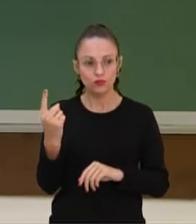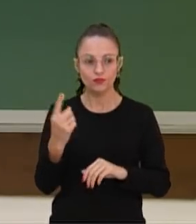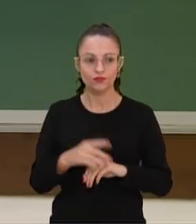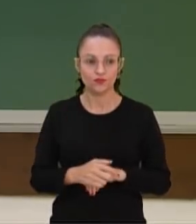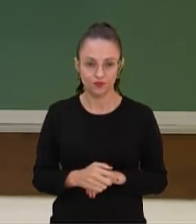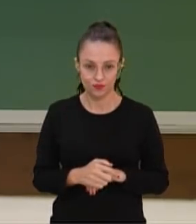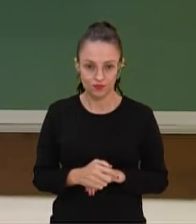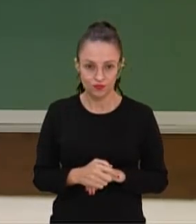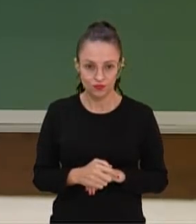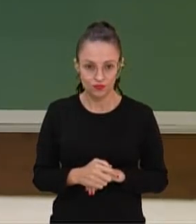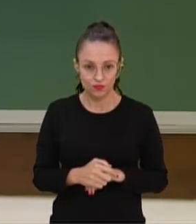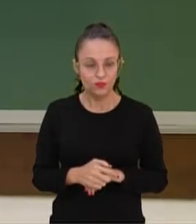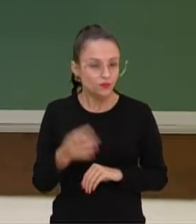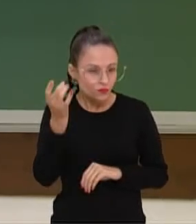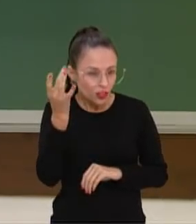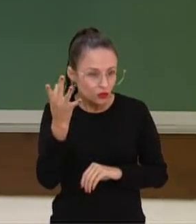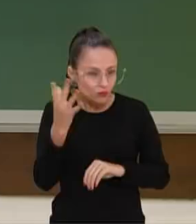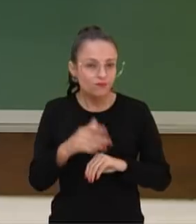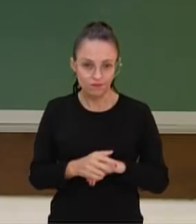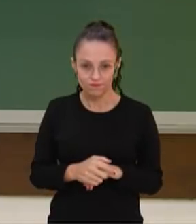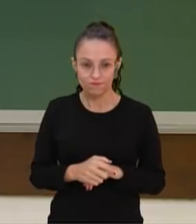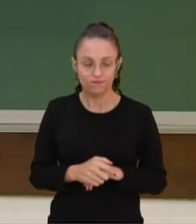sempre 1. Ficou fácil, né?